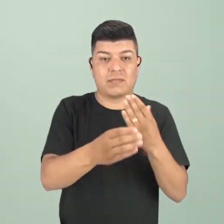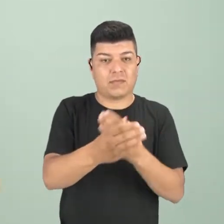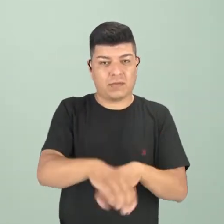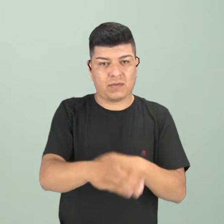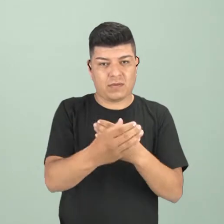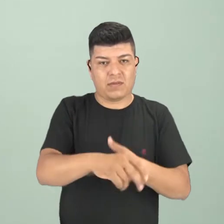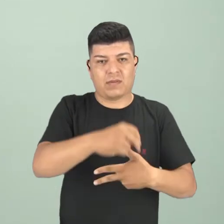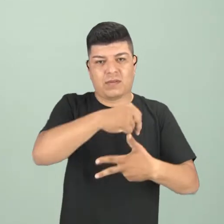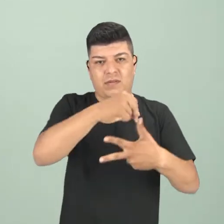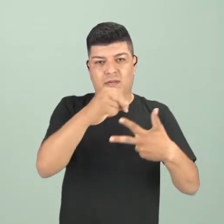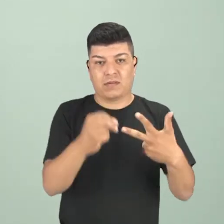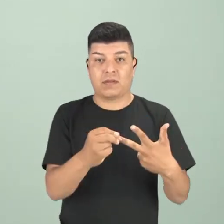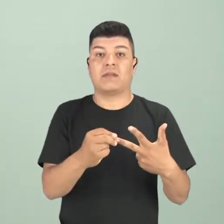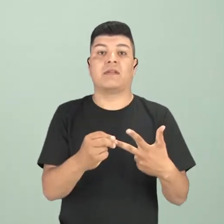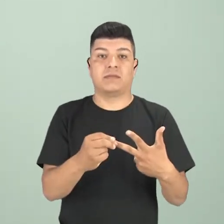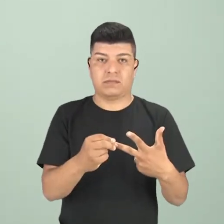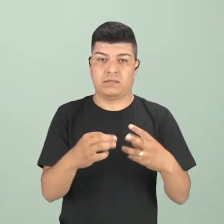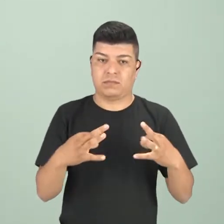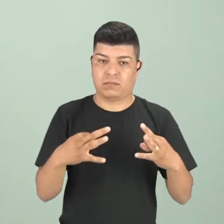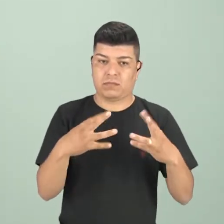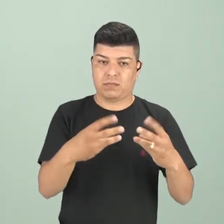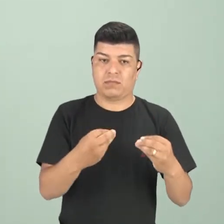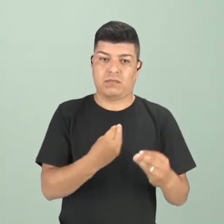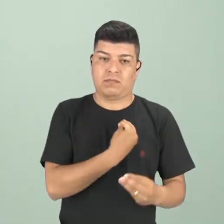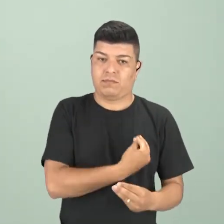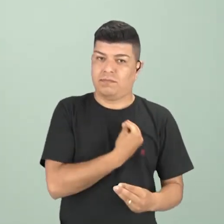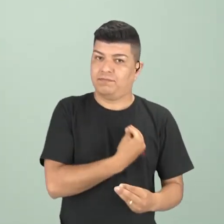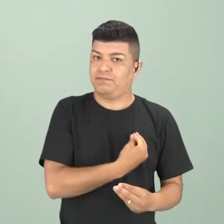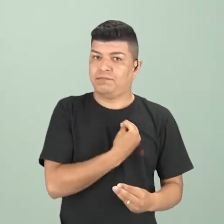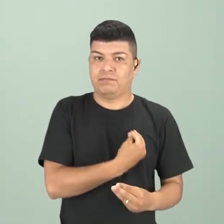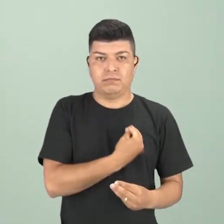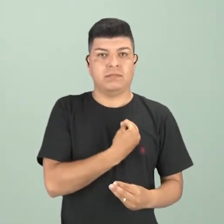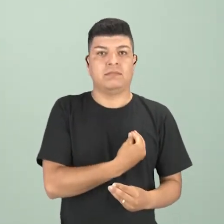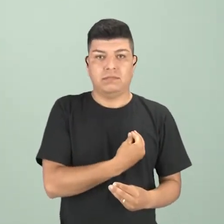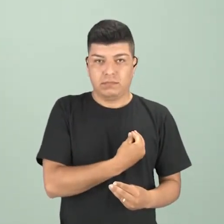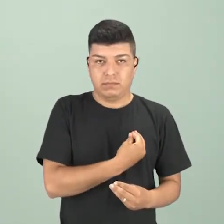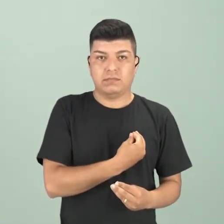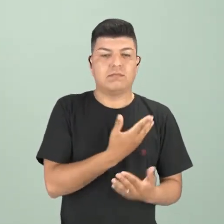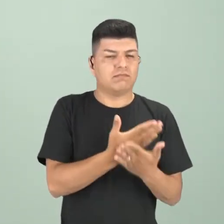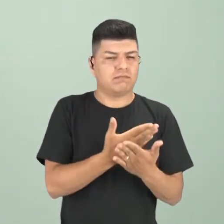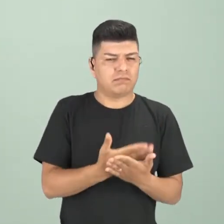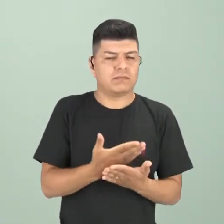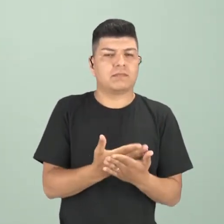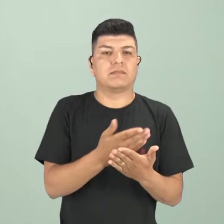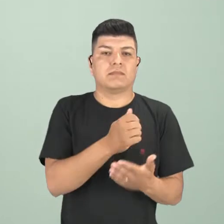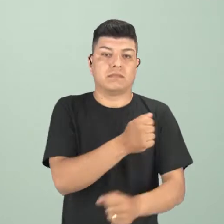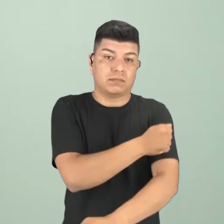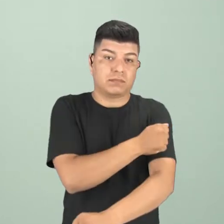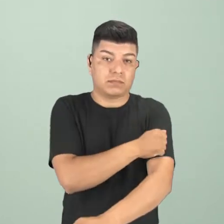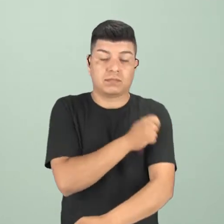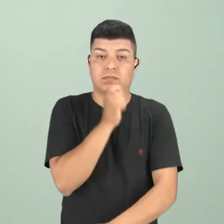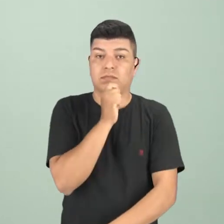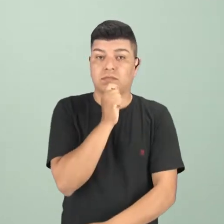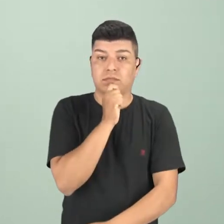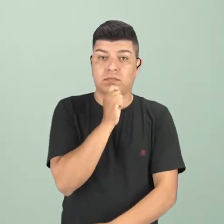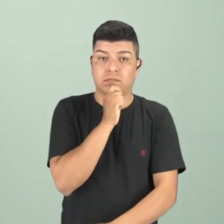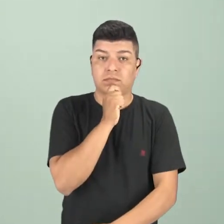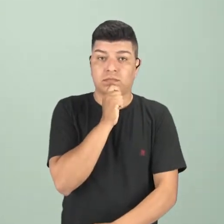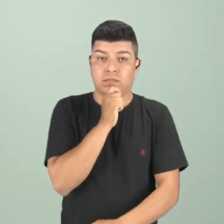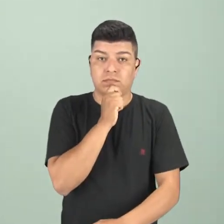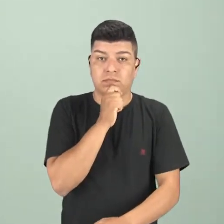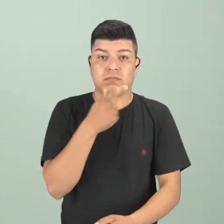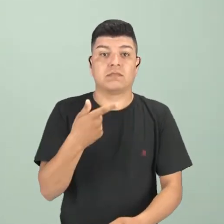em concurso não é nem então todo o resto da sua vida enquanto você foi estudante e principalmente se você